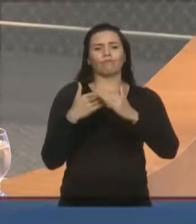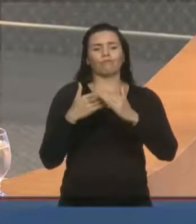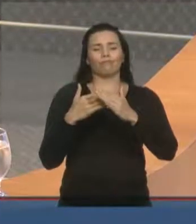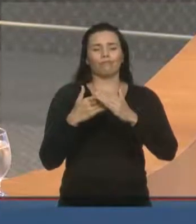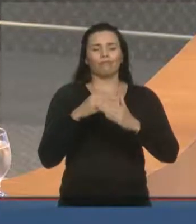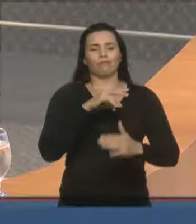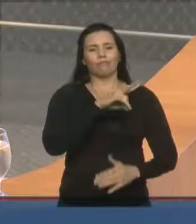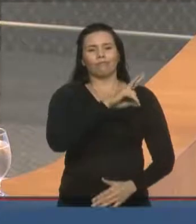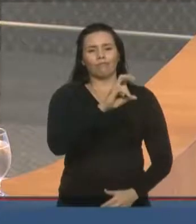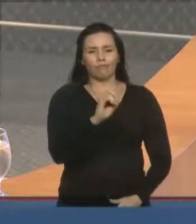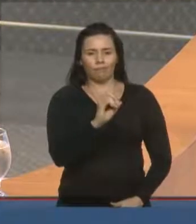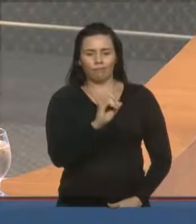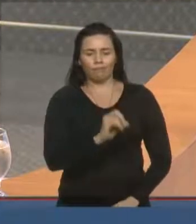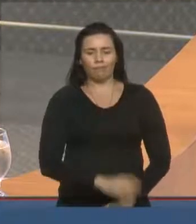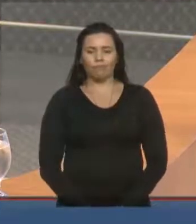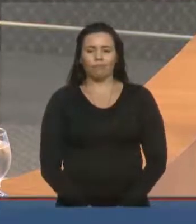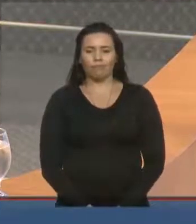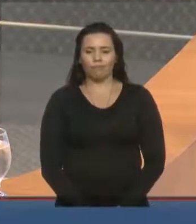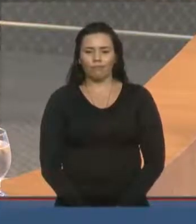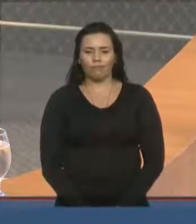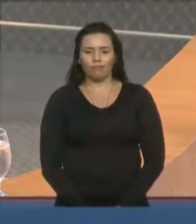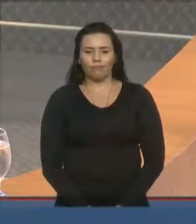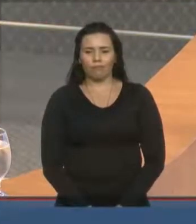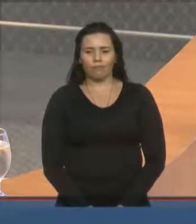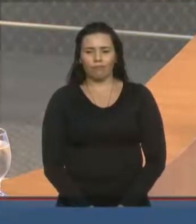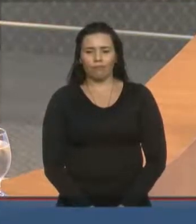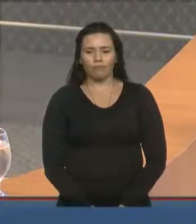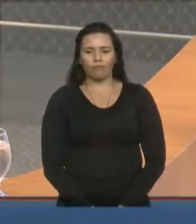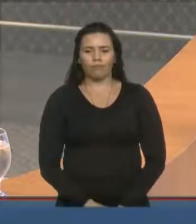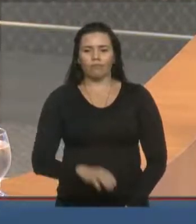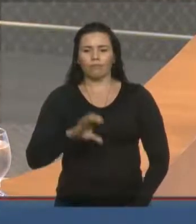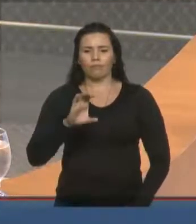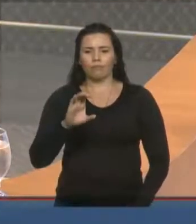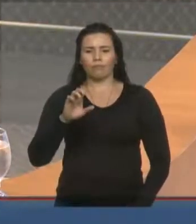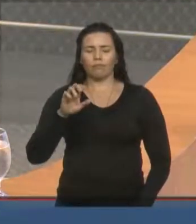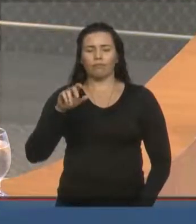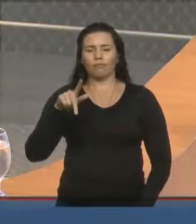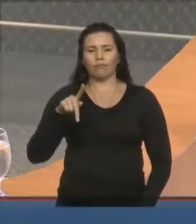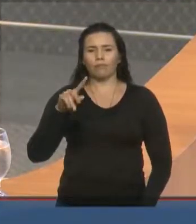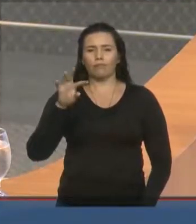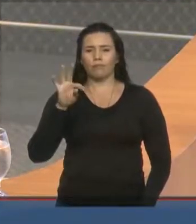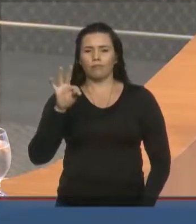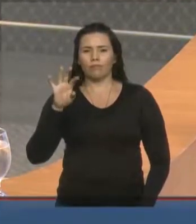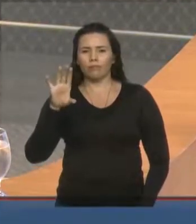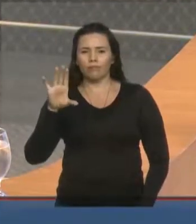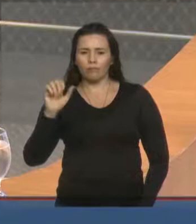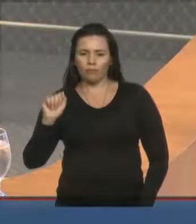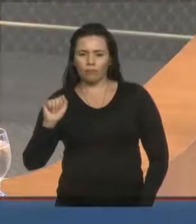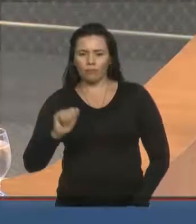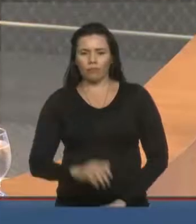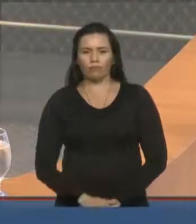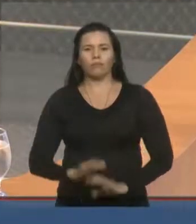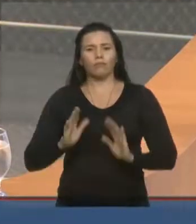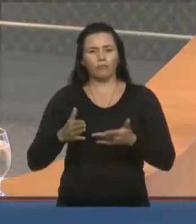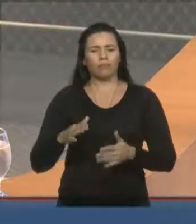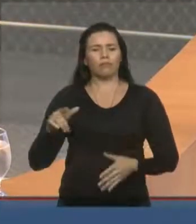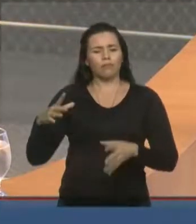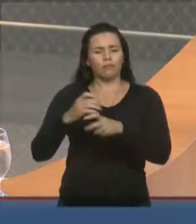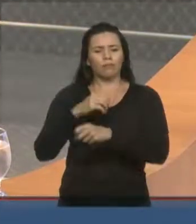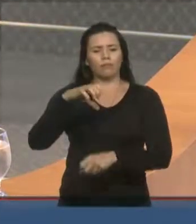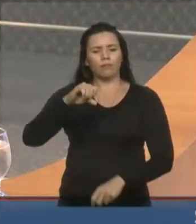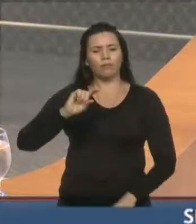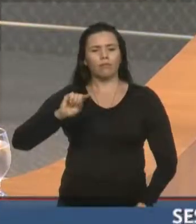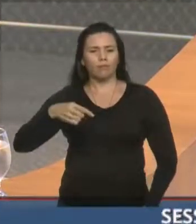Perícias Técnicas da Criança e Adolescente já realizou diversos atendimentos. Foram mais de 9 mil atendimentos